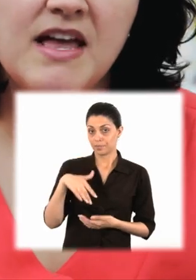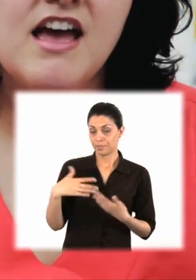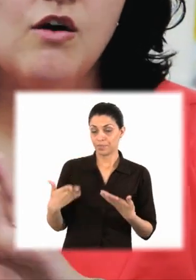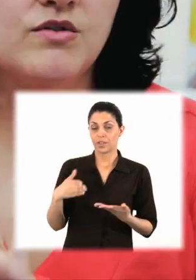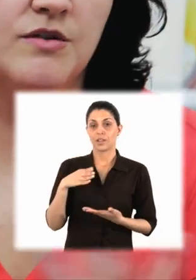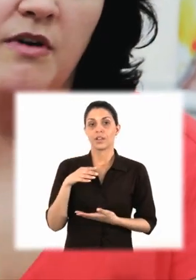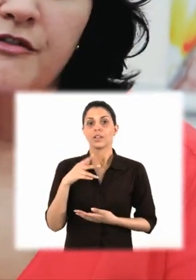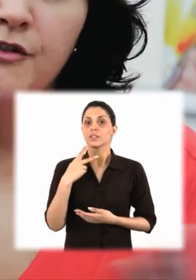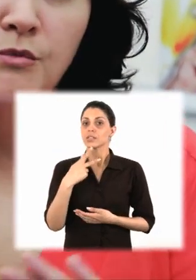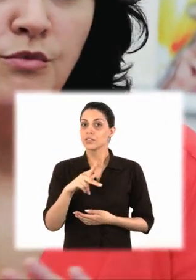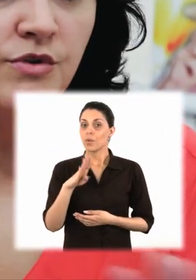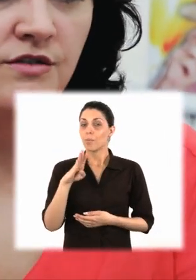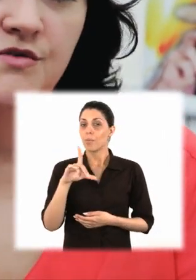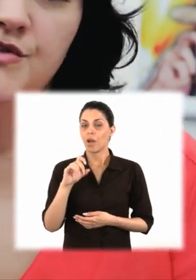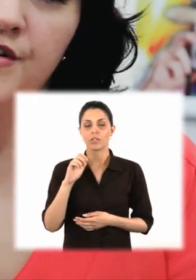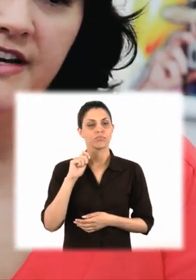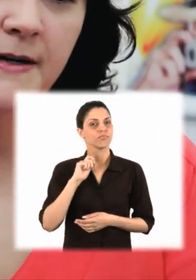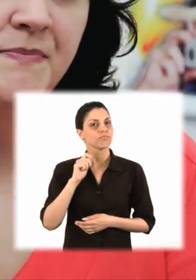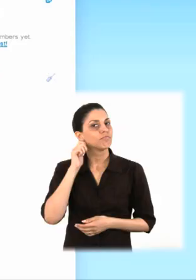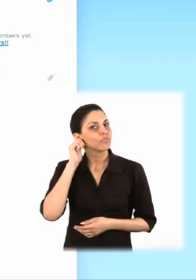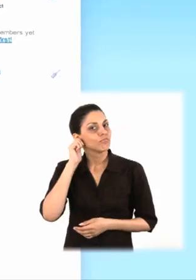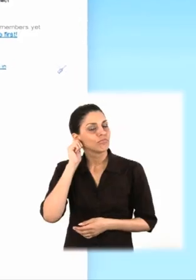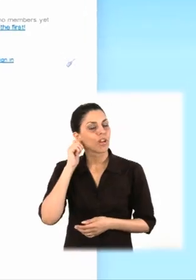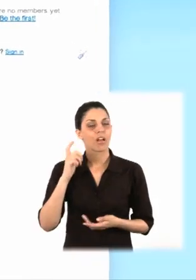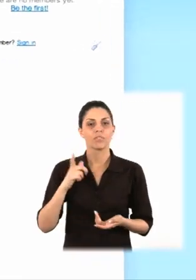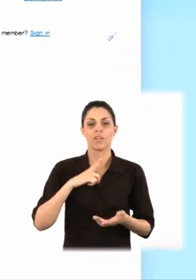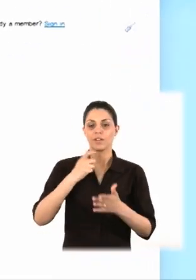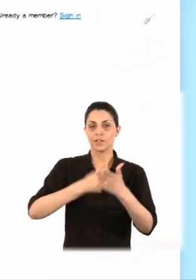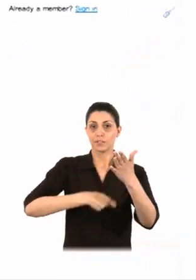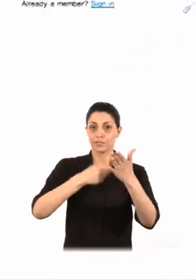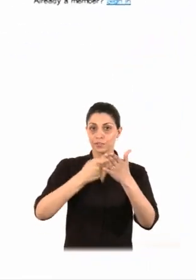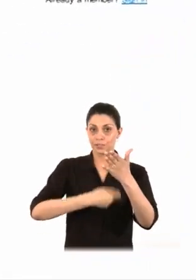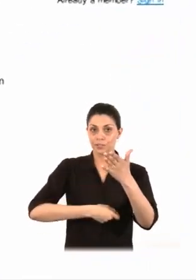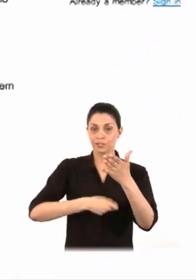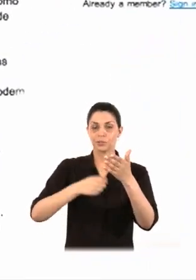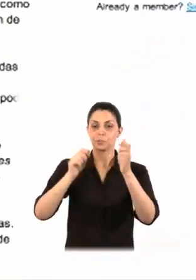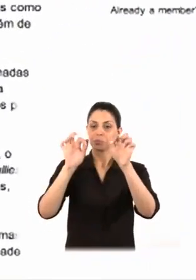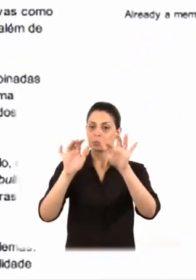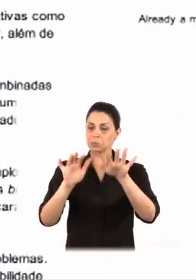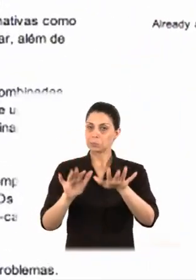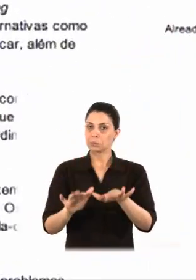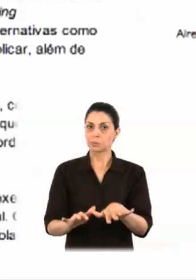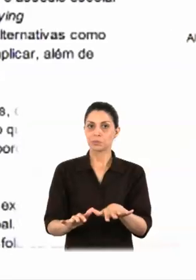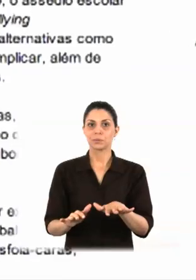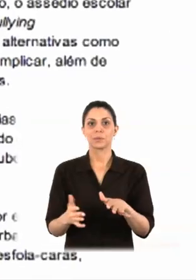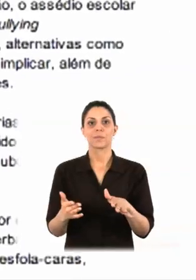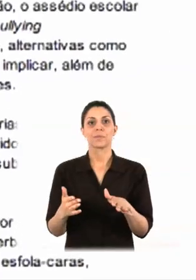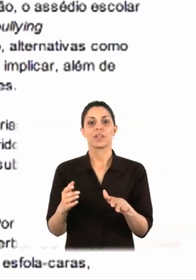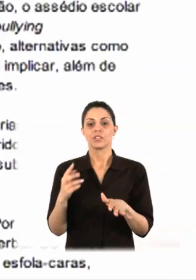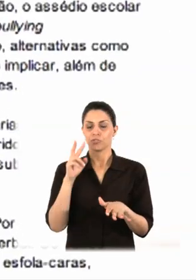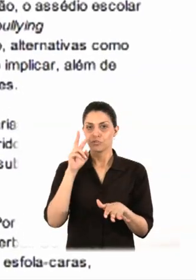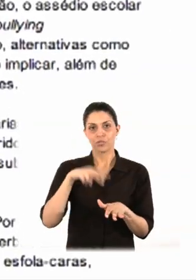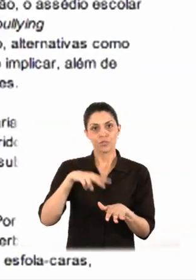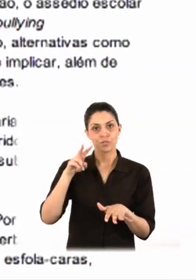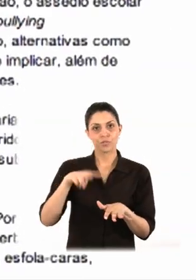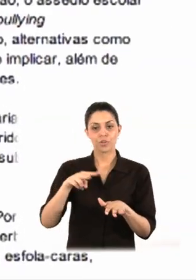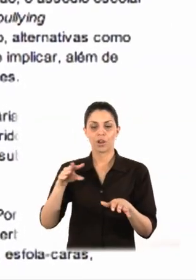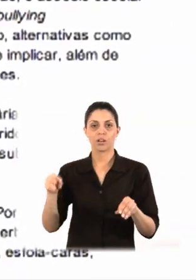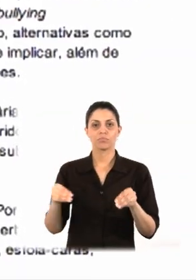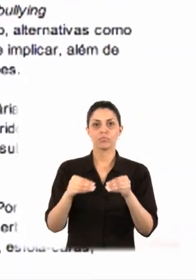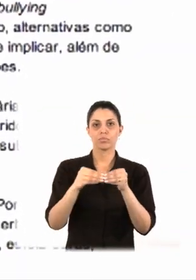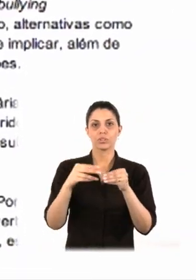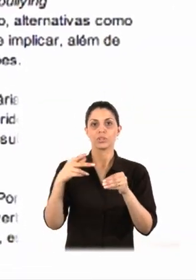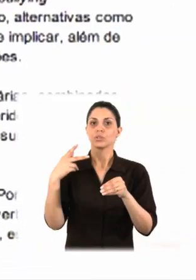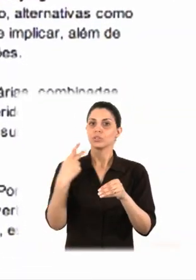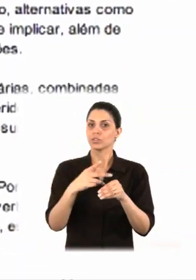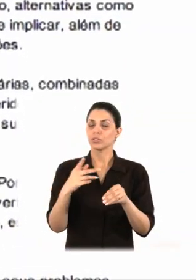Alan, o seu blog ficou muito jóia. O texto que você tem alimentado, o texto que a gente reviu aqui para você